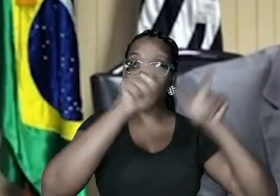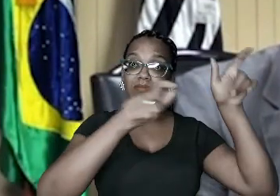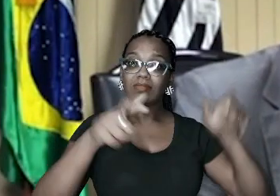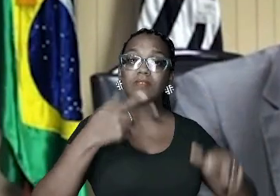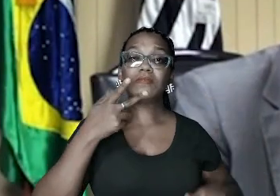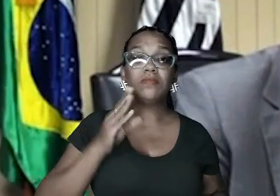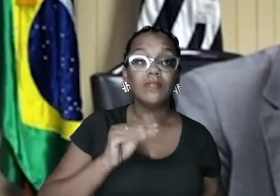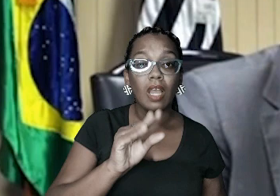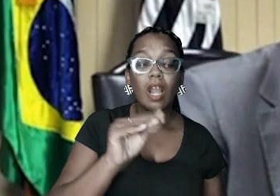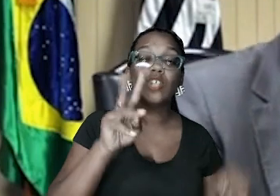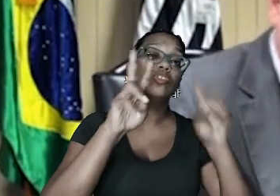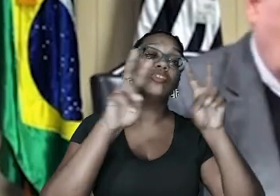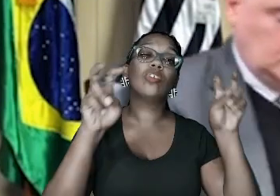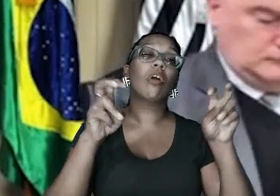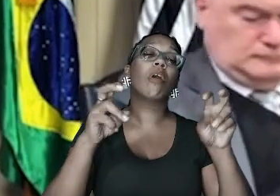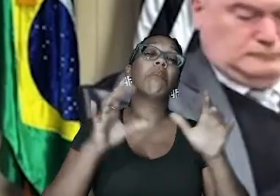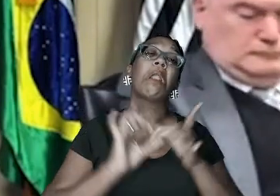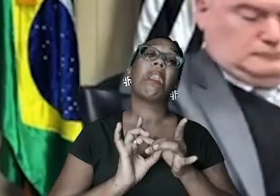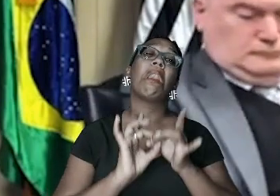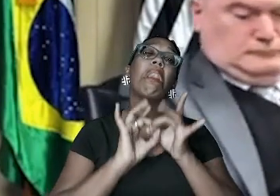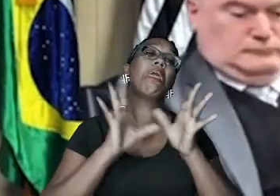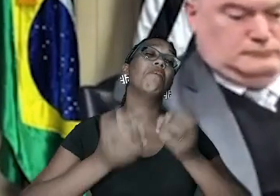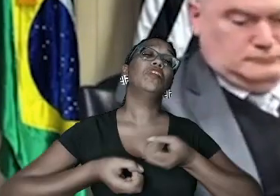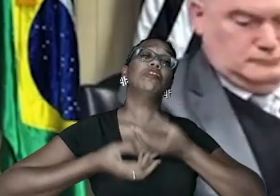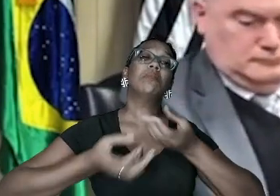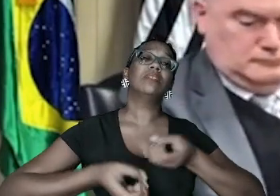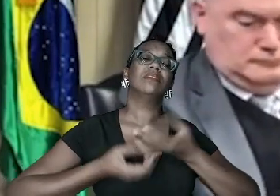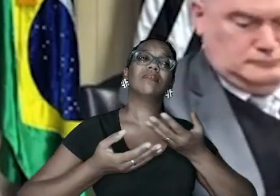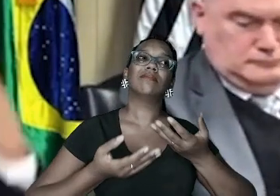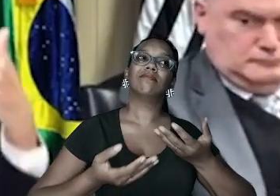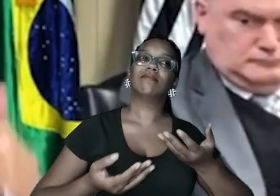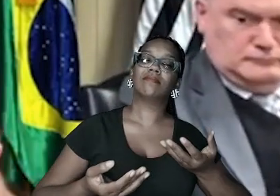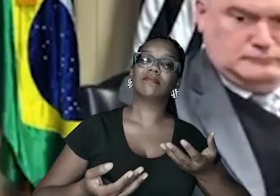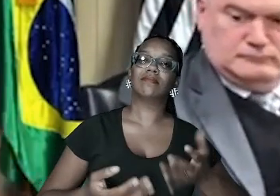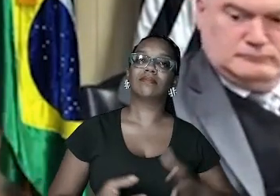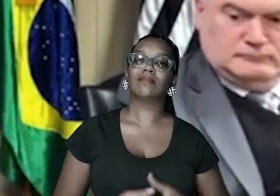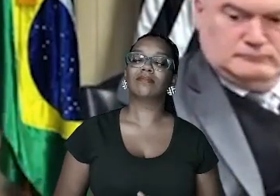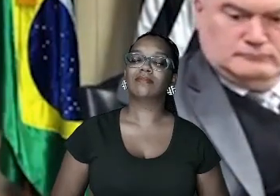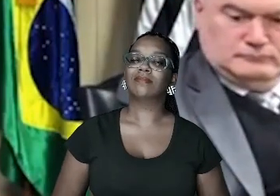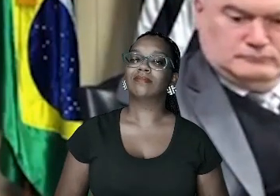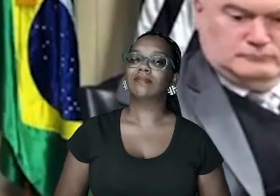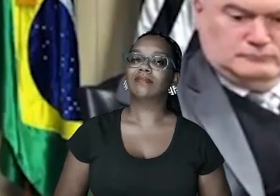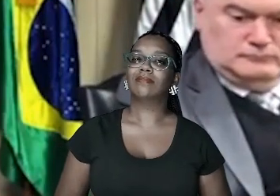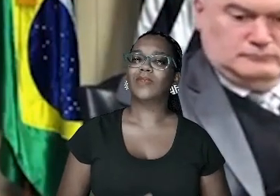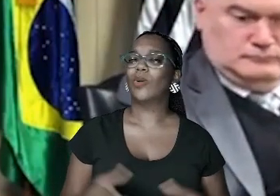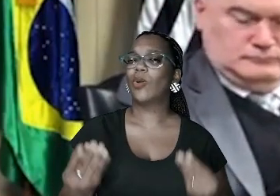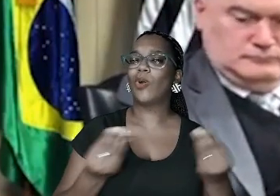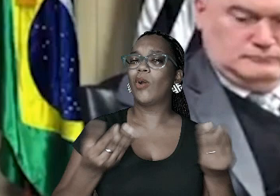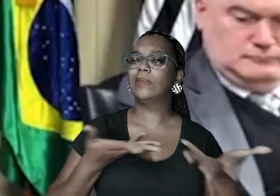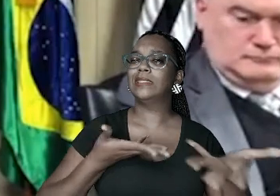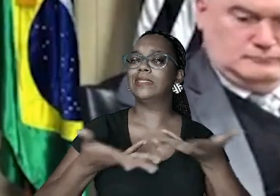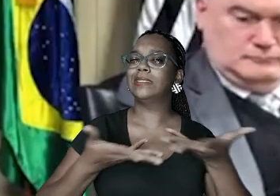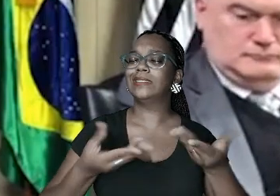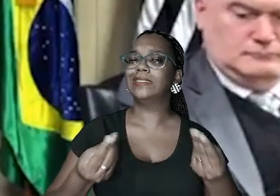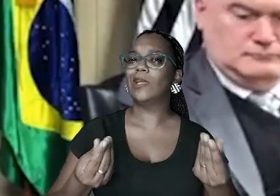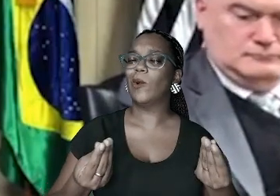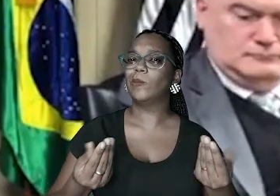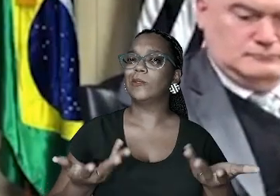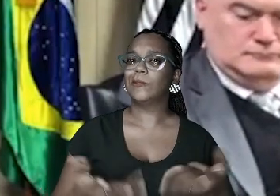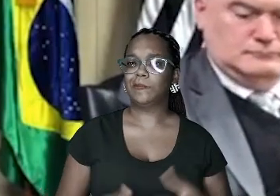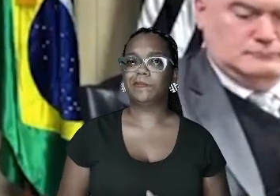se escapa dessa caracterização e muitas vezes essas pessoas falam ainda sobre o manto da liberdade de expressão